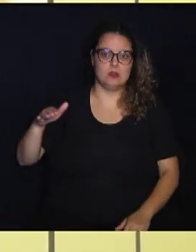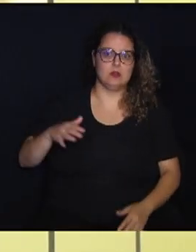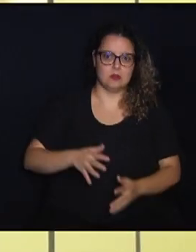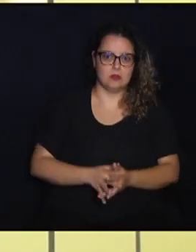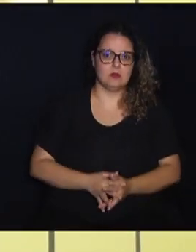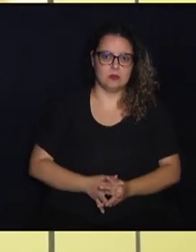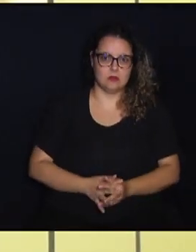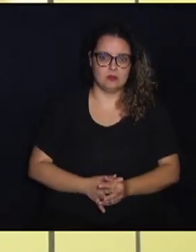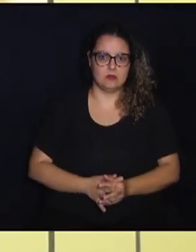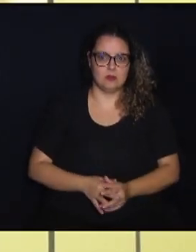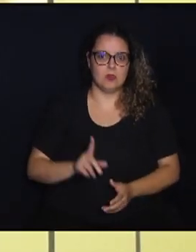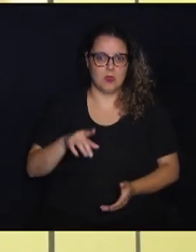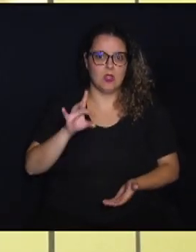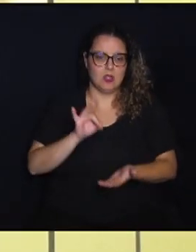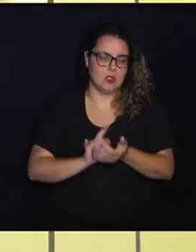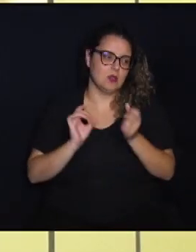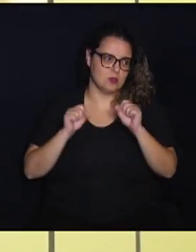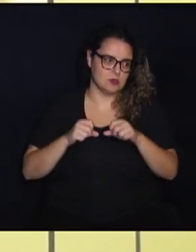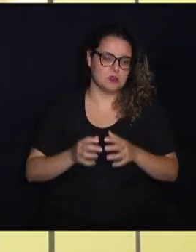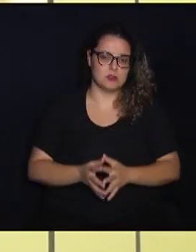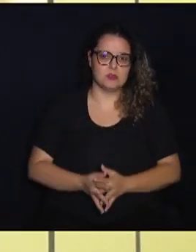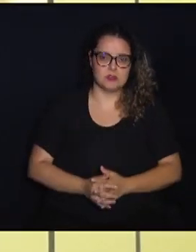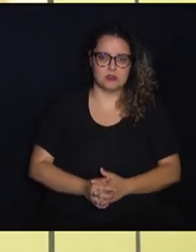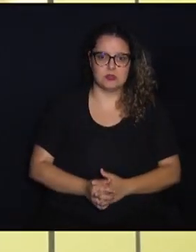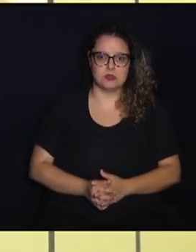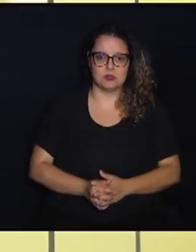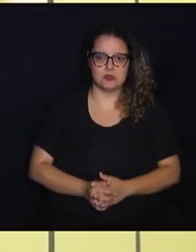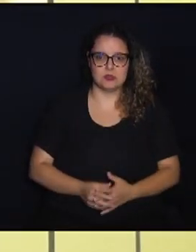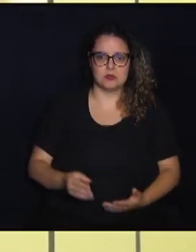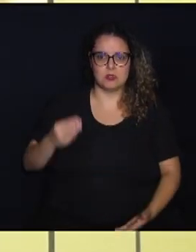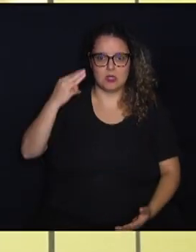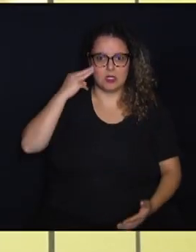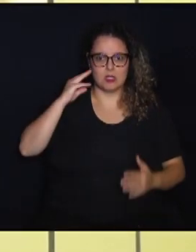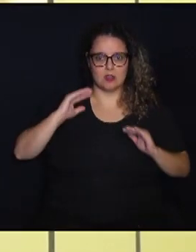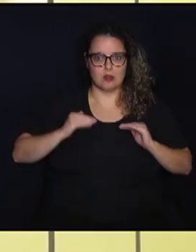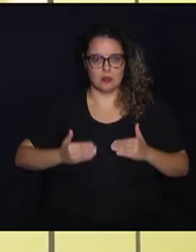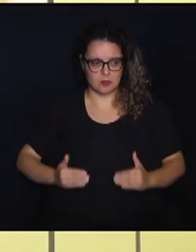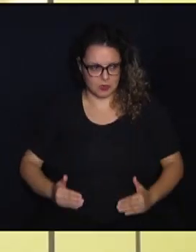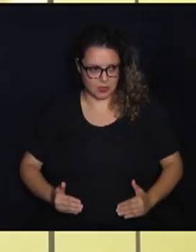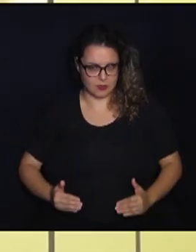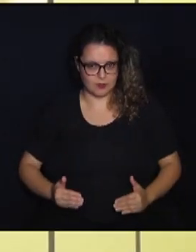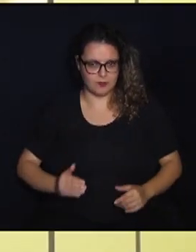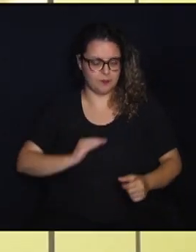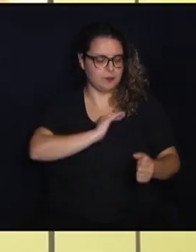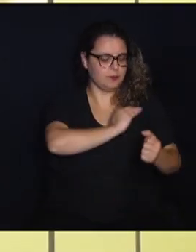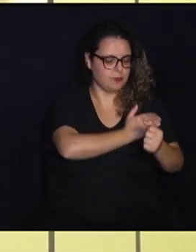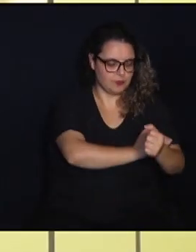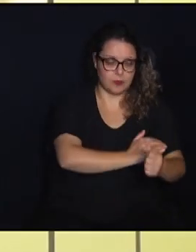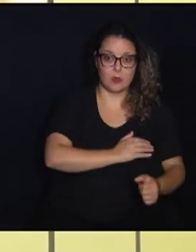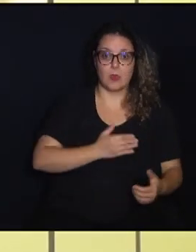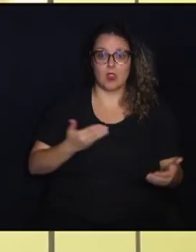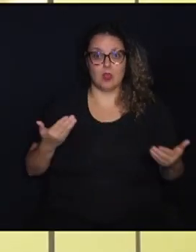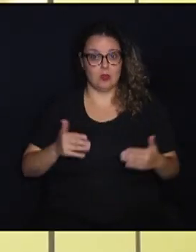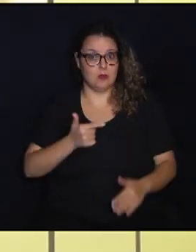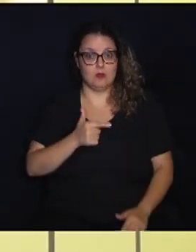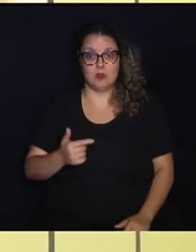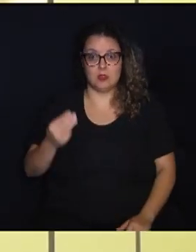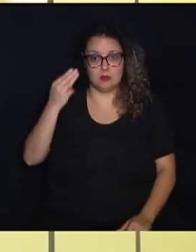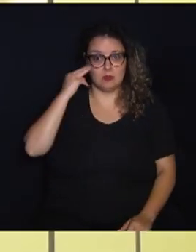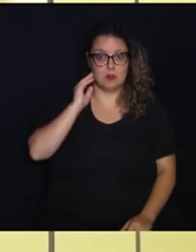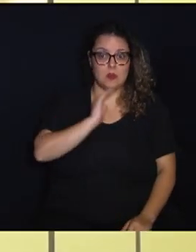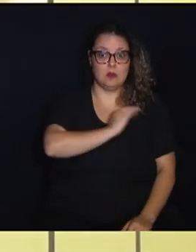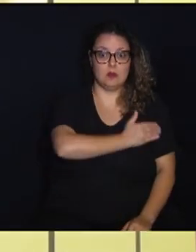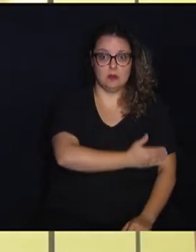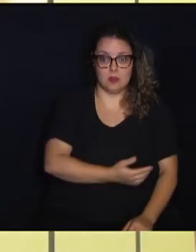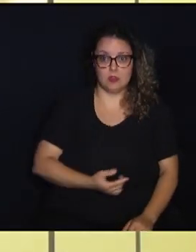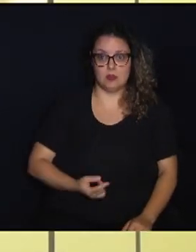Então, Entendi. É real, sim, a questão da memória muscular. Agora, você não vai ter memória muscular se você